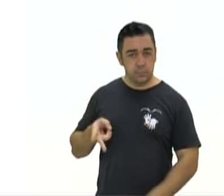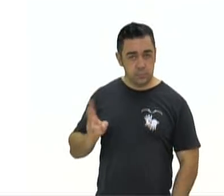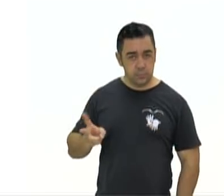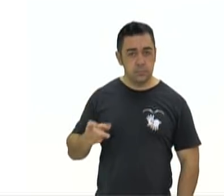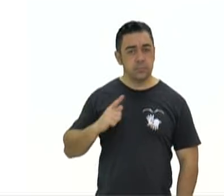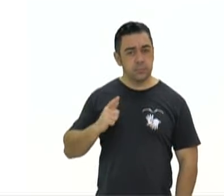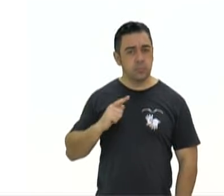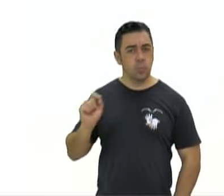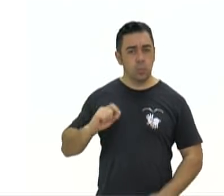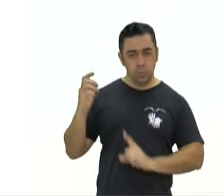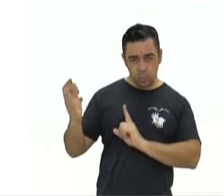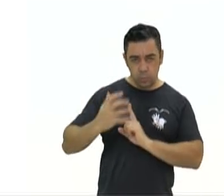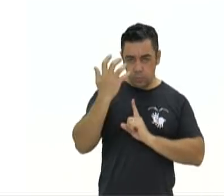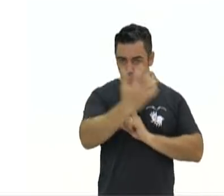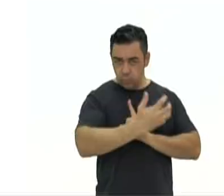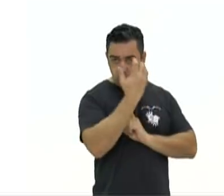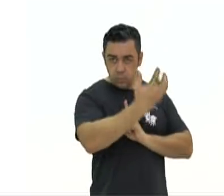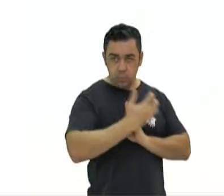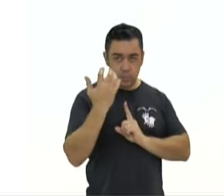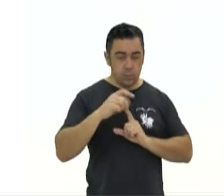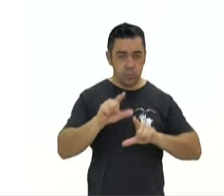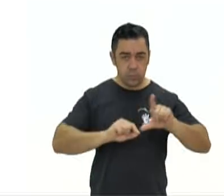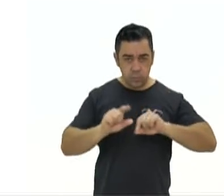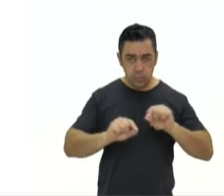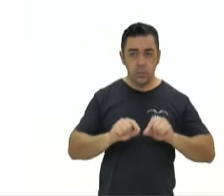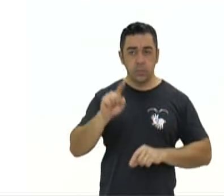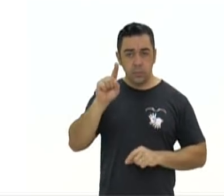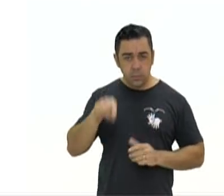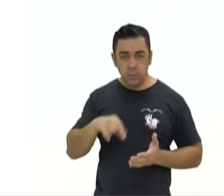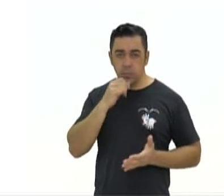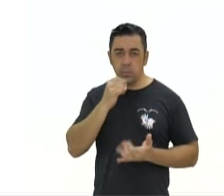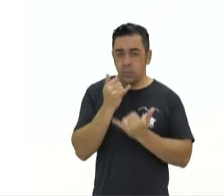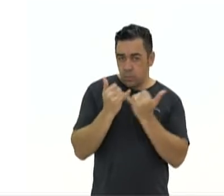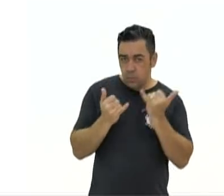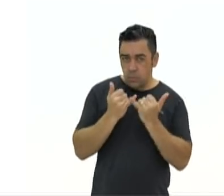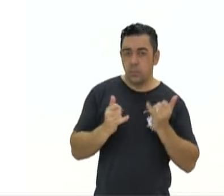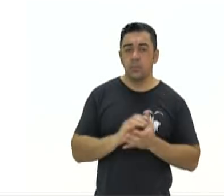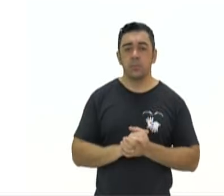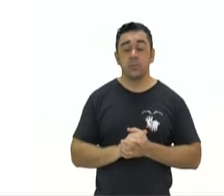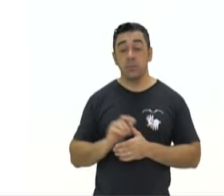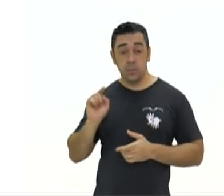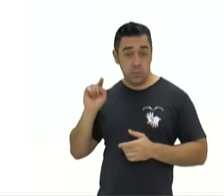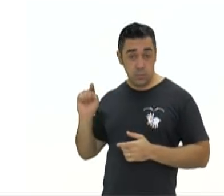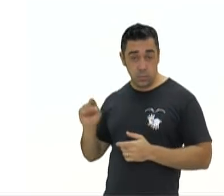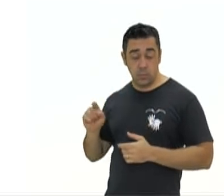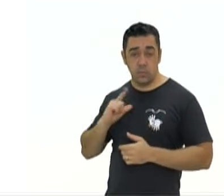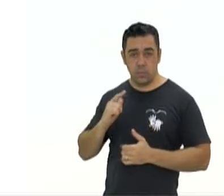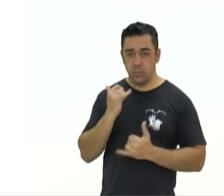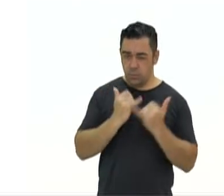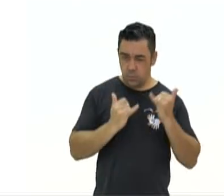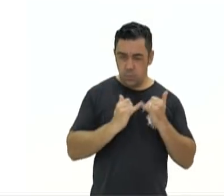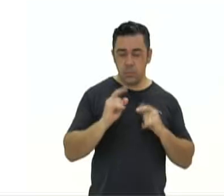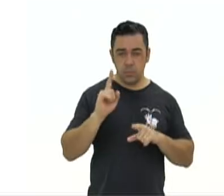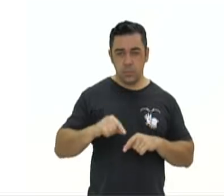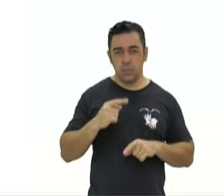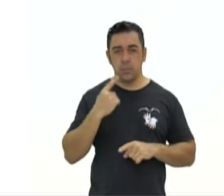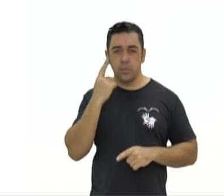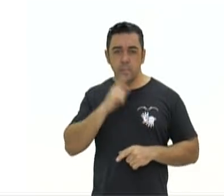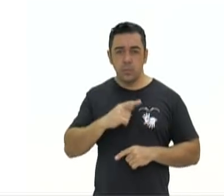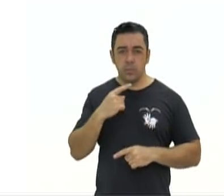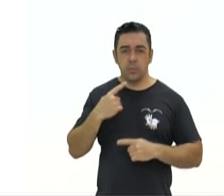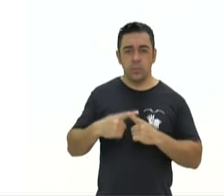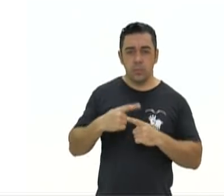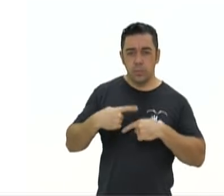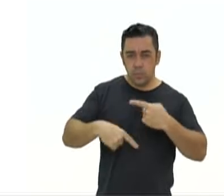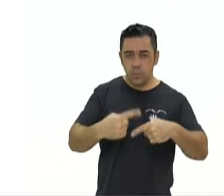sendo submetidos a pressões de seleção semelhantes, tornam-se parecidos. Essa semelhança foi conseguida a partir de